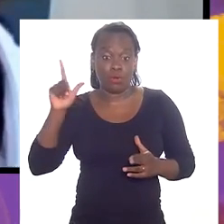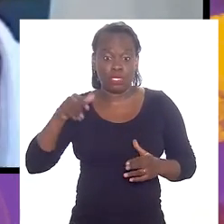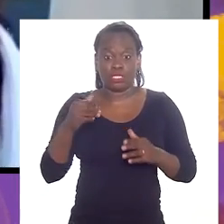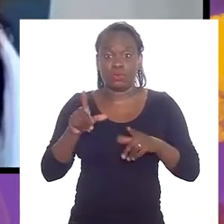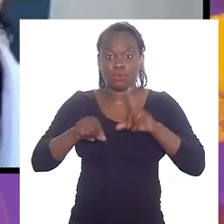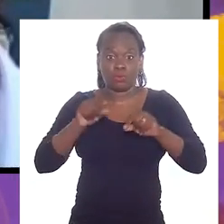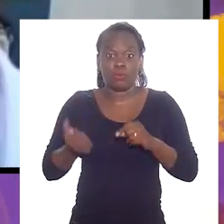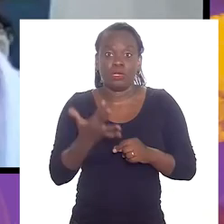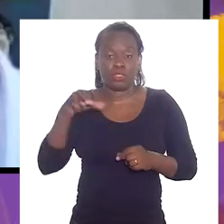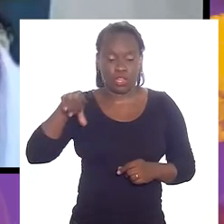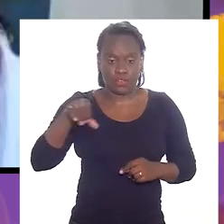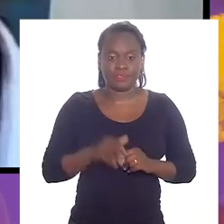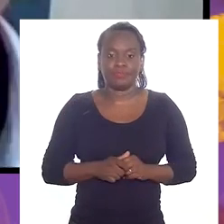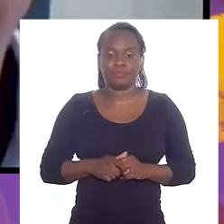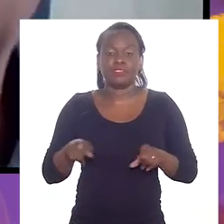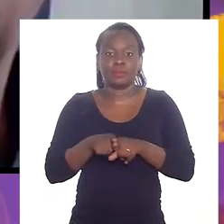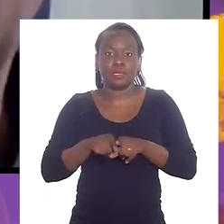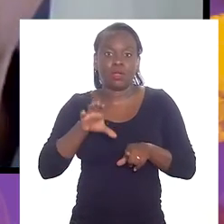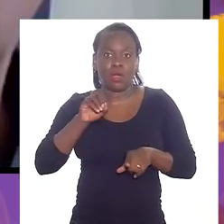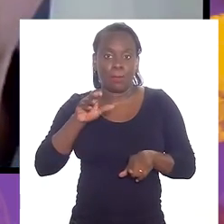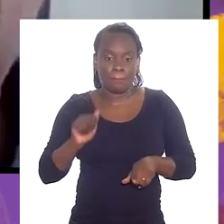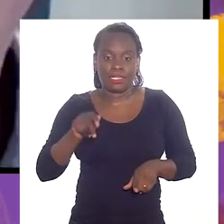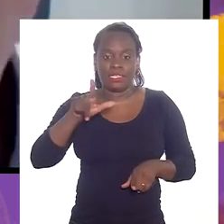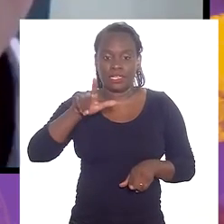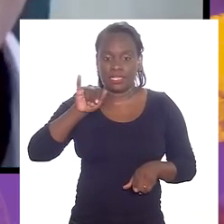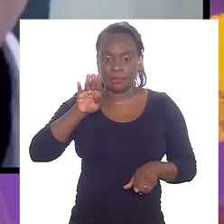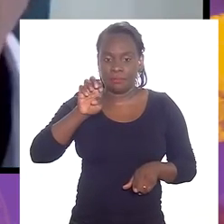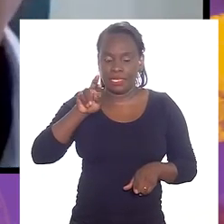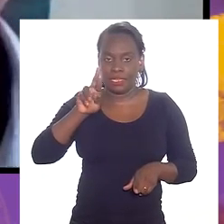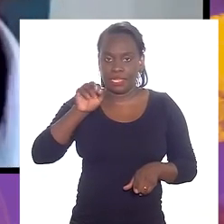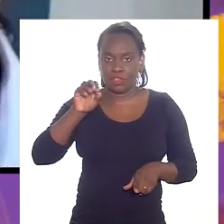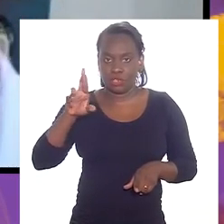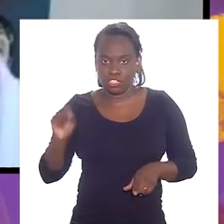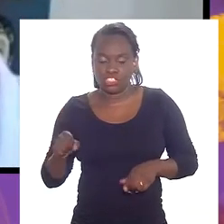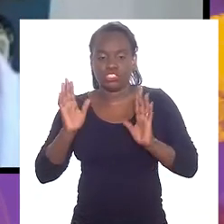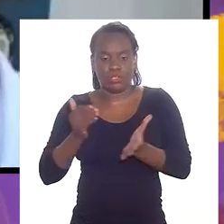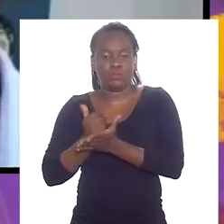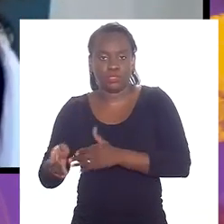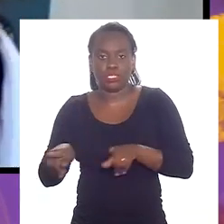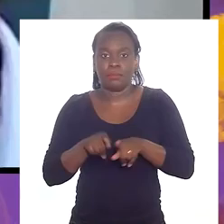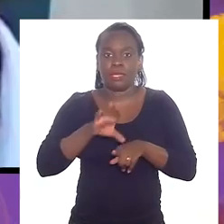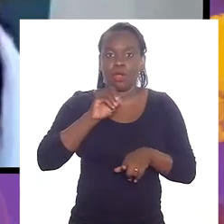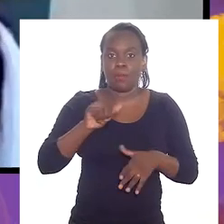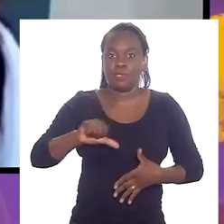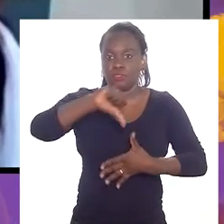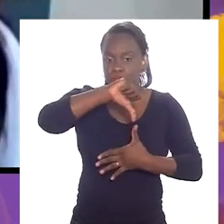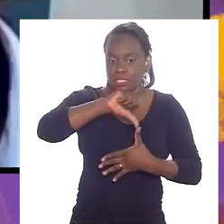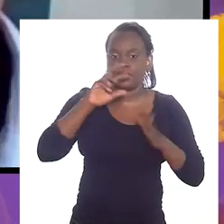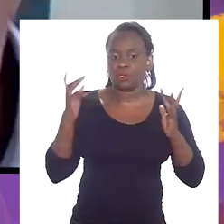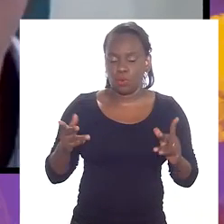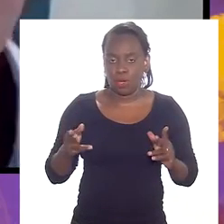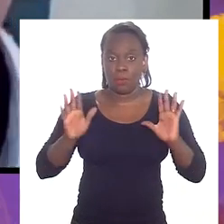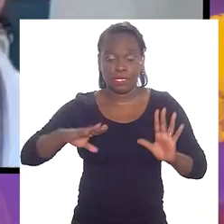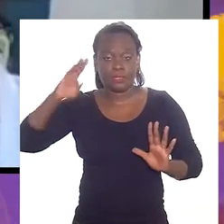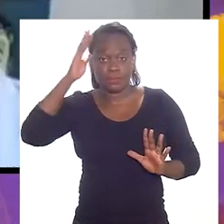outras nove seleções e na Copa Libertadores e já começou EA Copa sul-americana da mesma